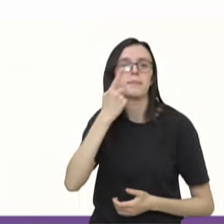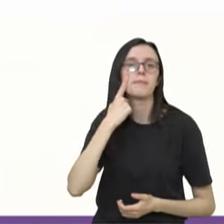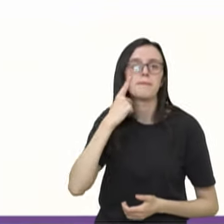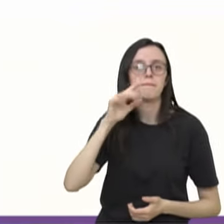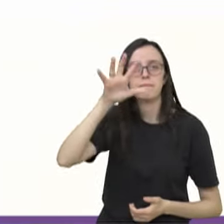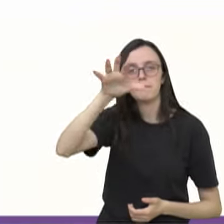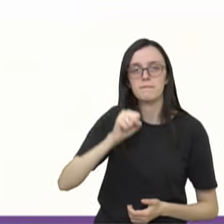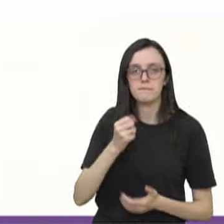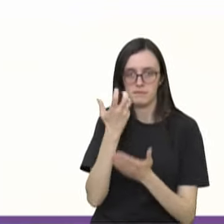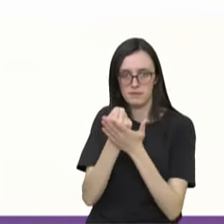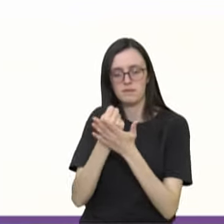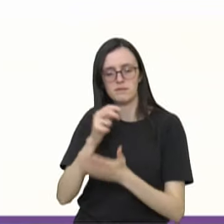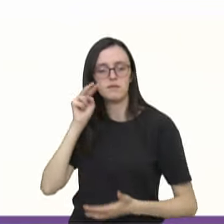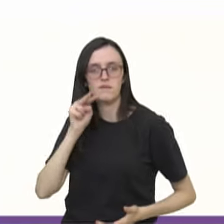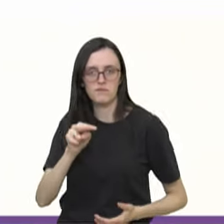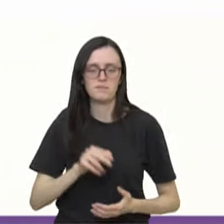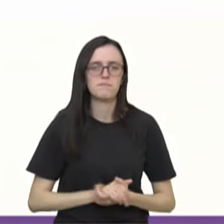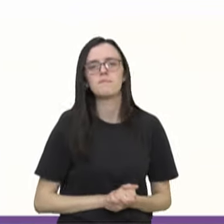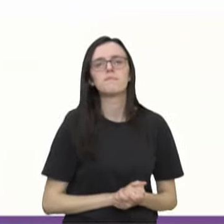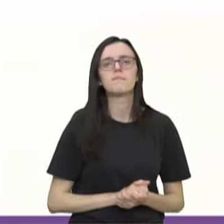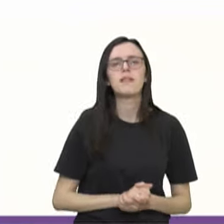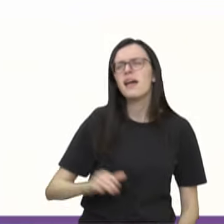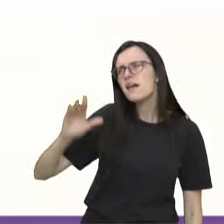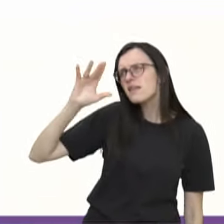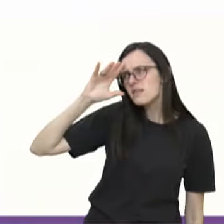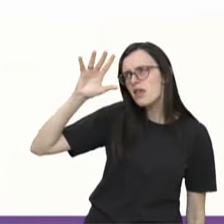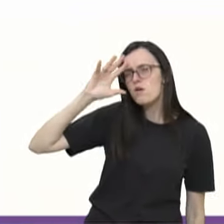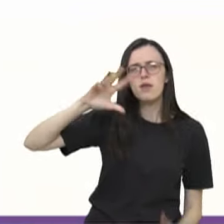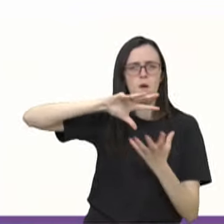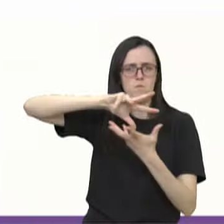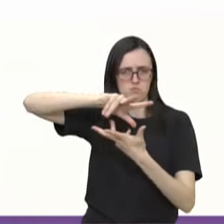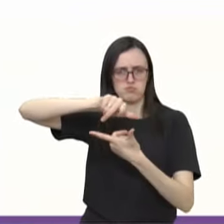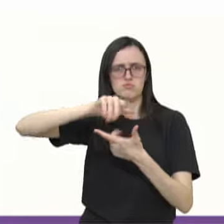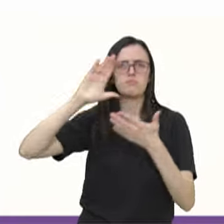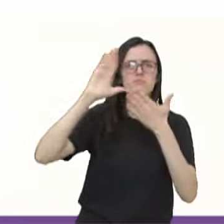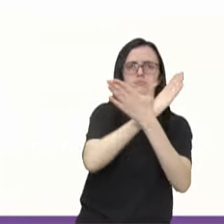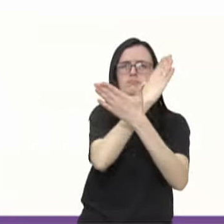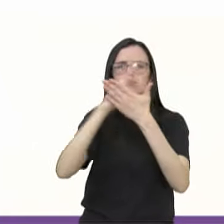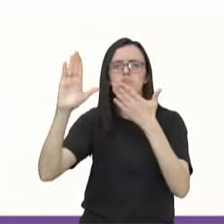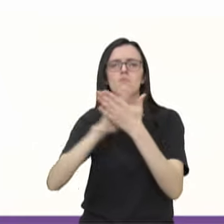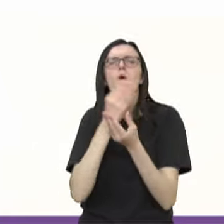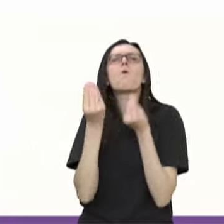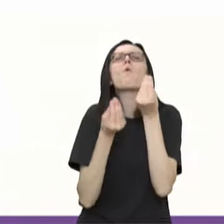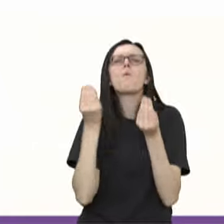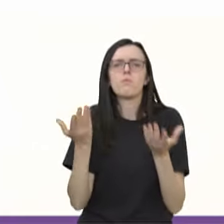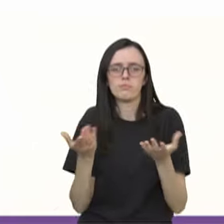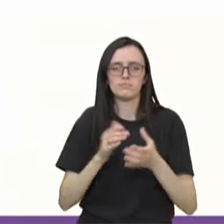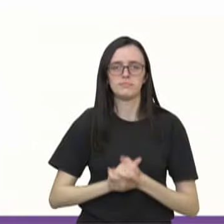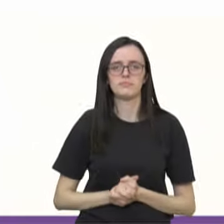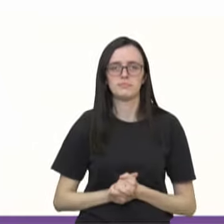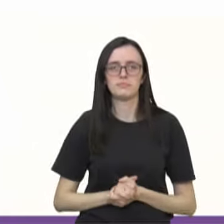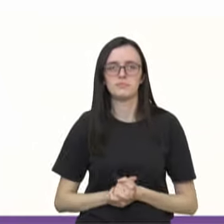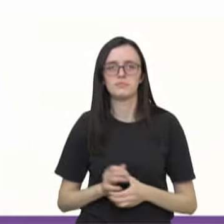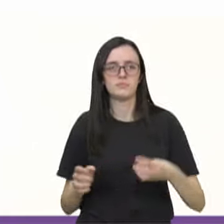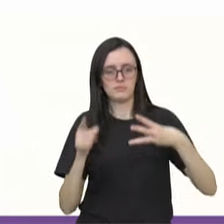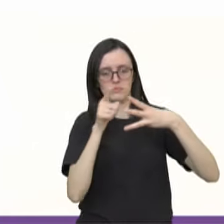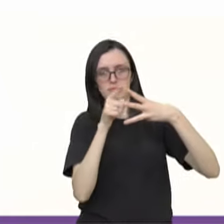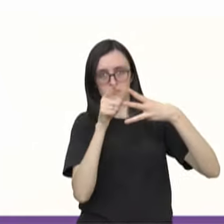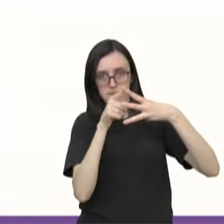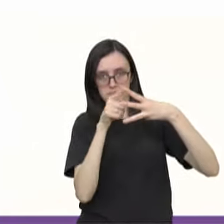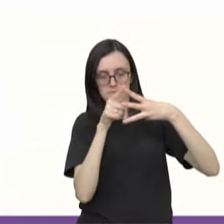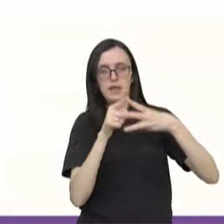lá o aplicativo de vocês e vejam. A teoria do mundo classifica os países em letra A, primeiro, segundo e